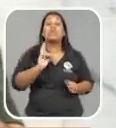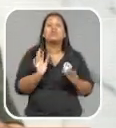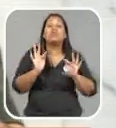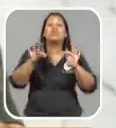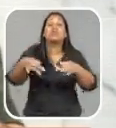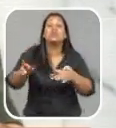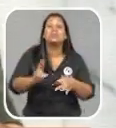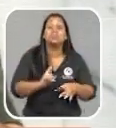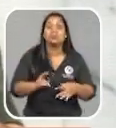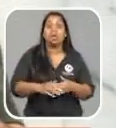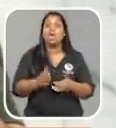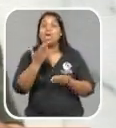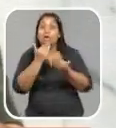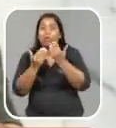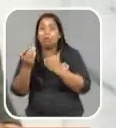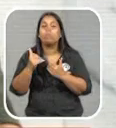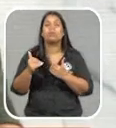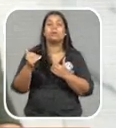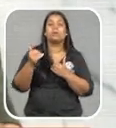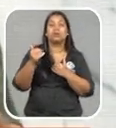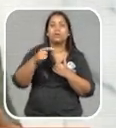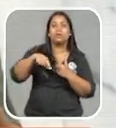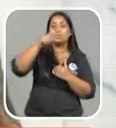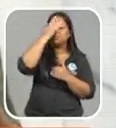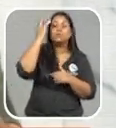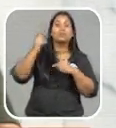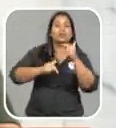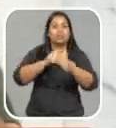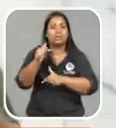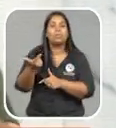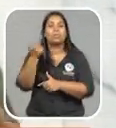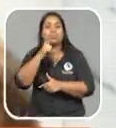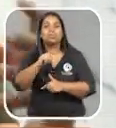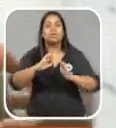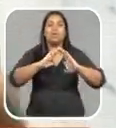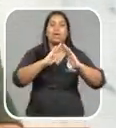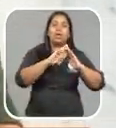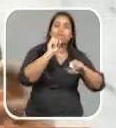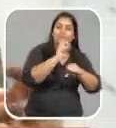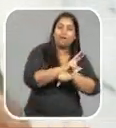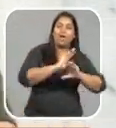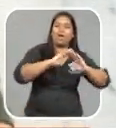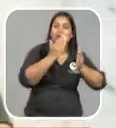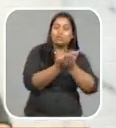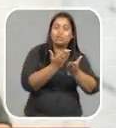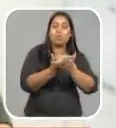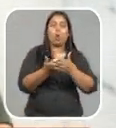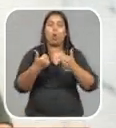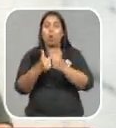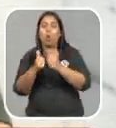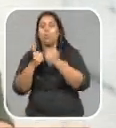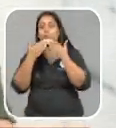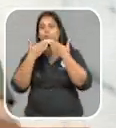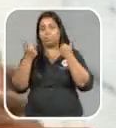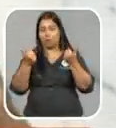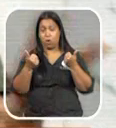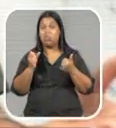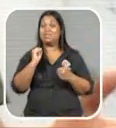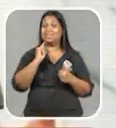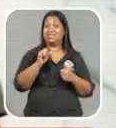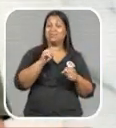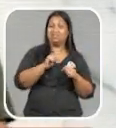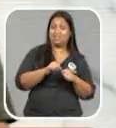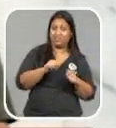na mesa do trabalhador, é ter vaga em creche, é ter transporte melhor. E se você faz isso num arranjo aqui, né,